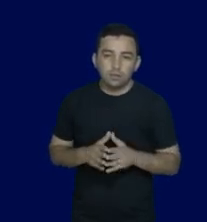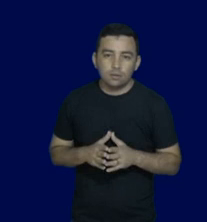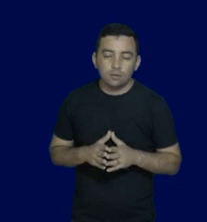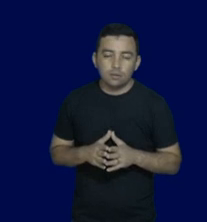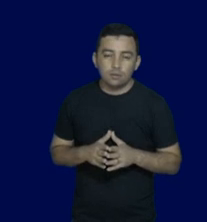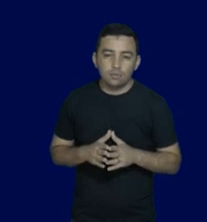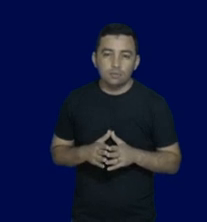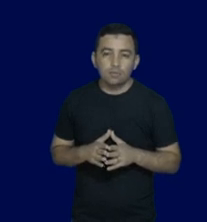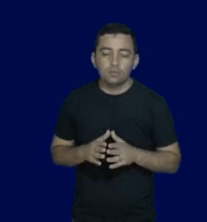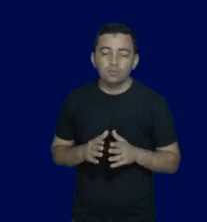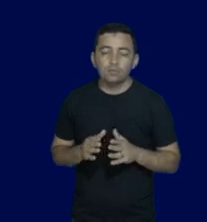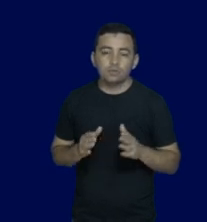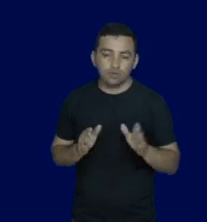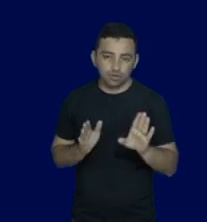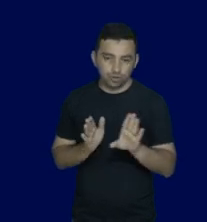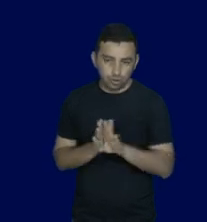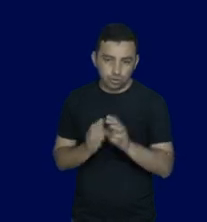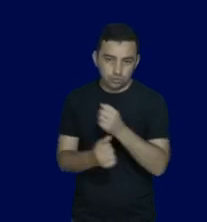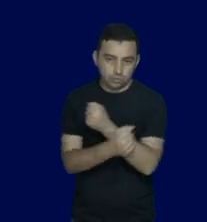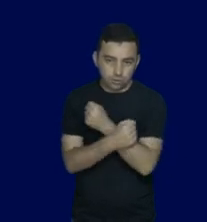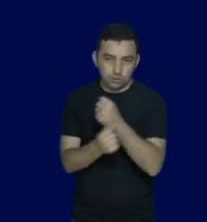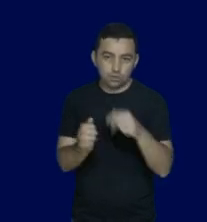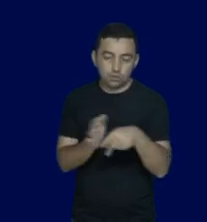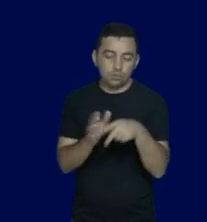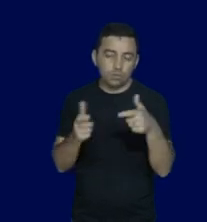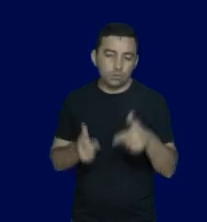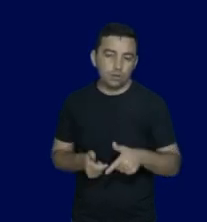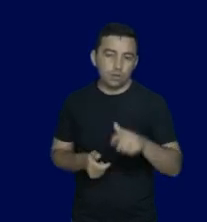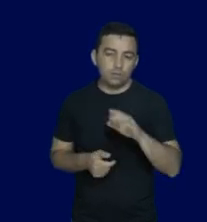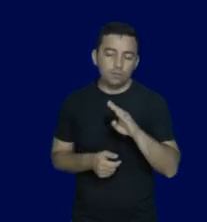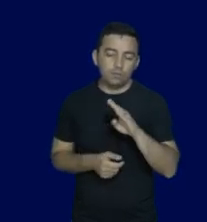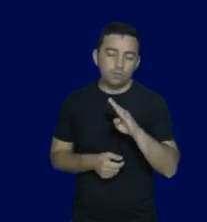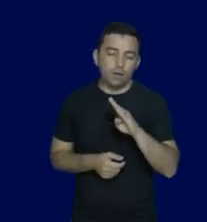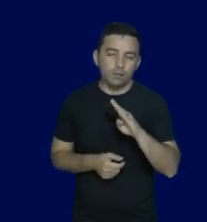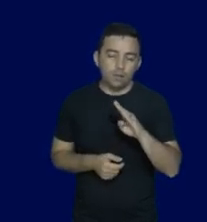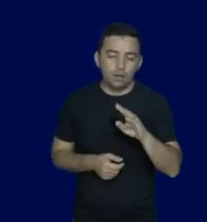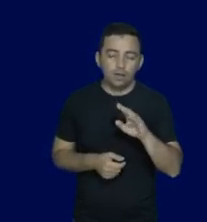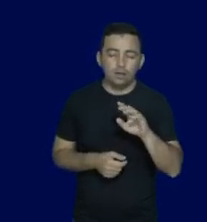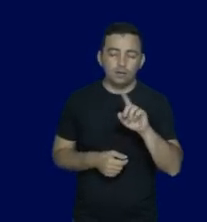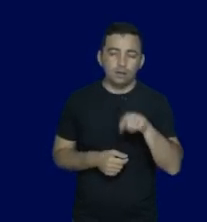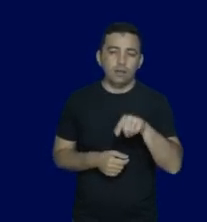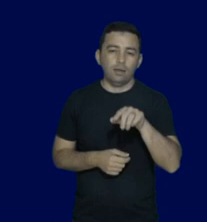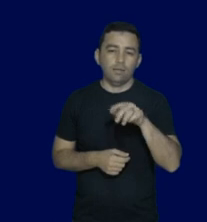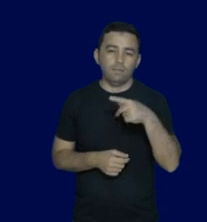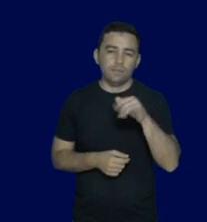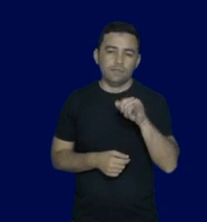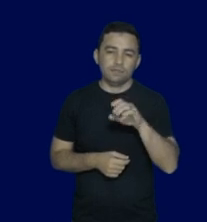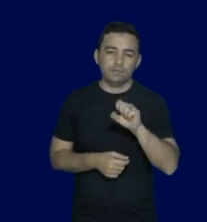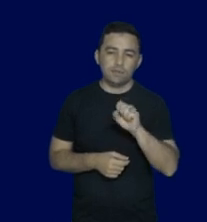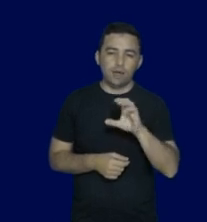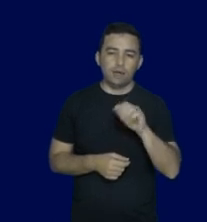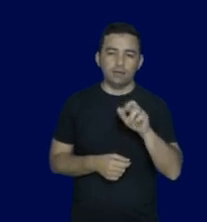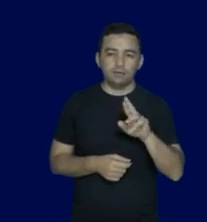Nascendo Chegue e Abrace, de Balneário Piçarras, e altera o anexo único